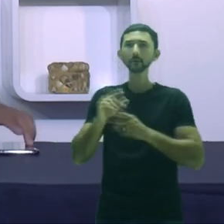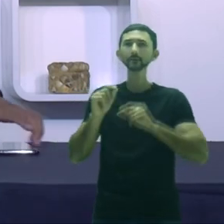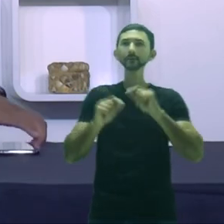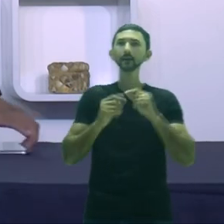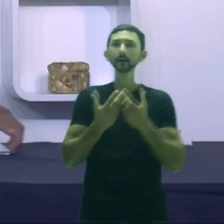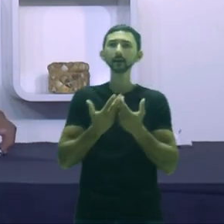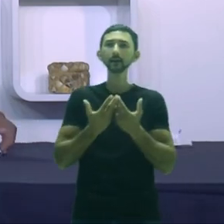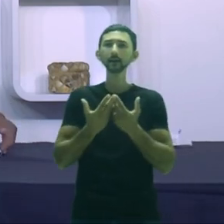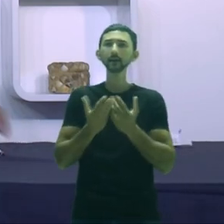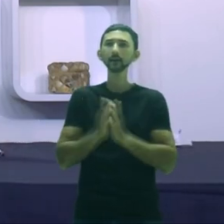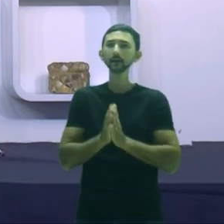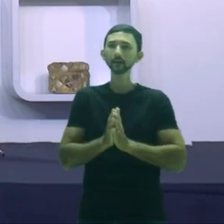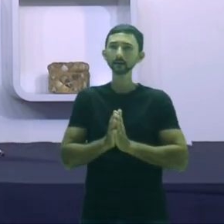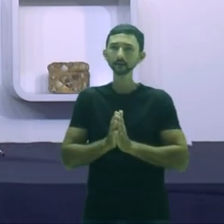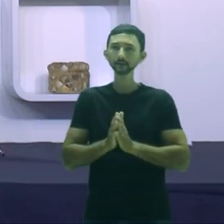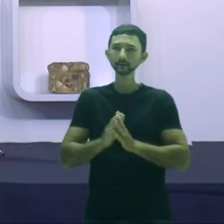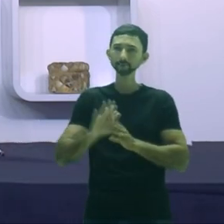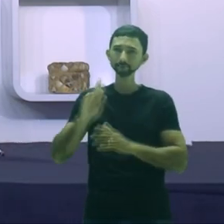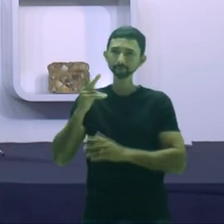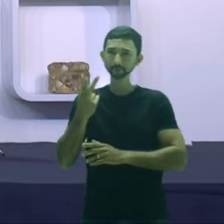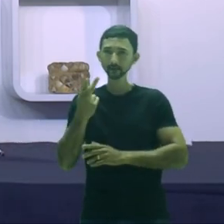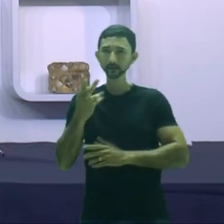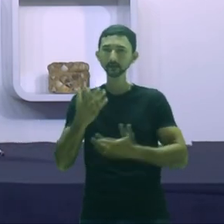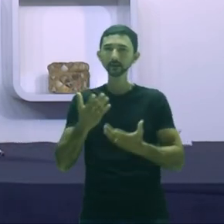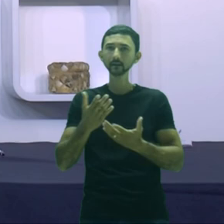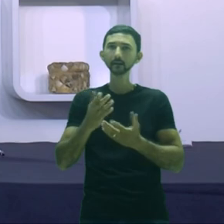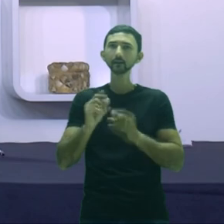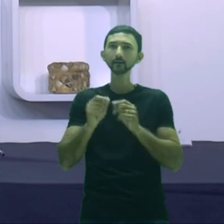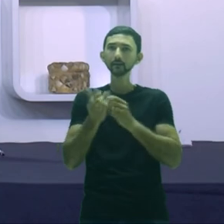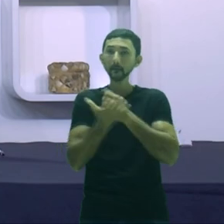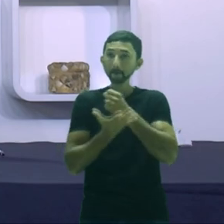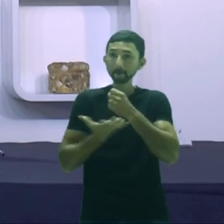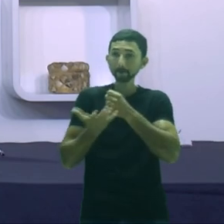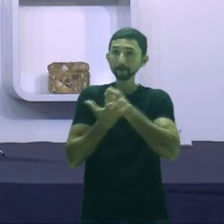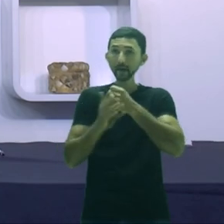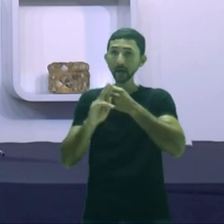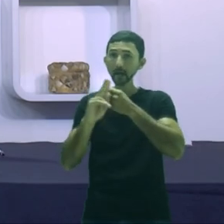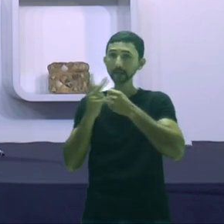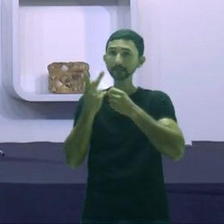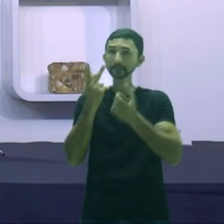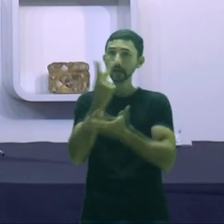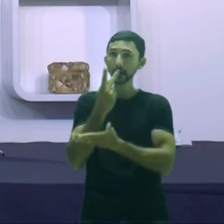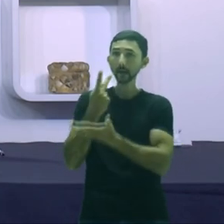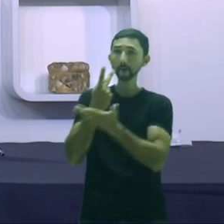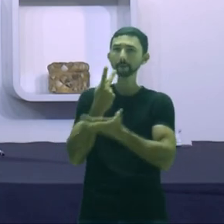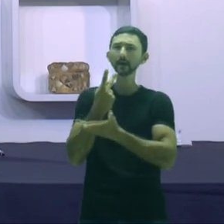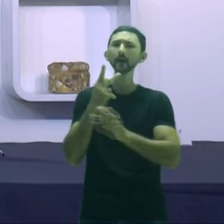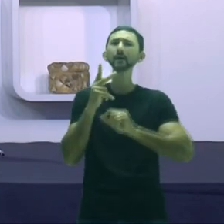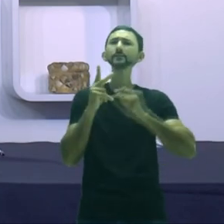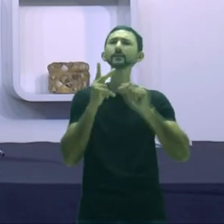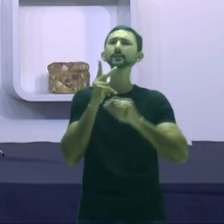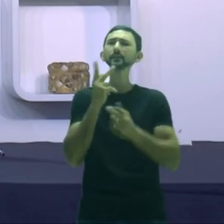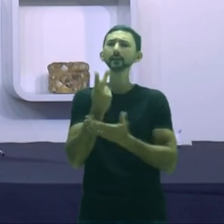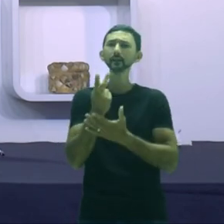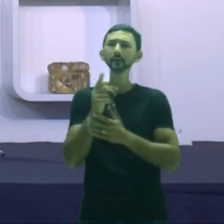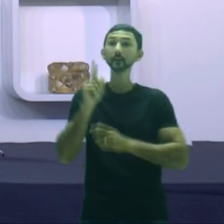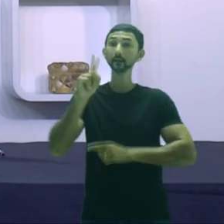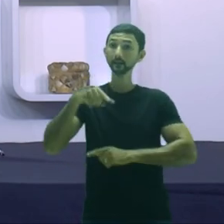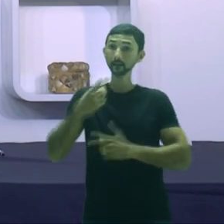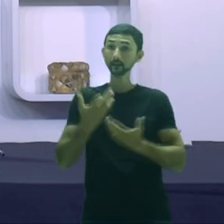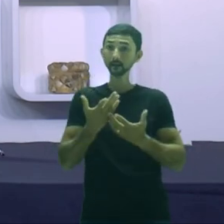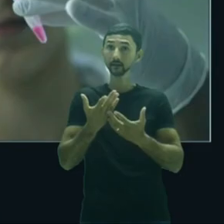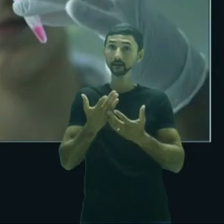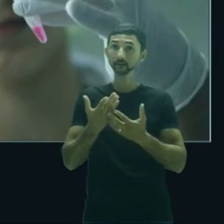né, sobre hereditariedade, a base da hereditariedade, o que norteia a hereditariedade é justamente